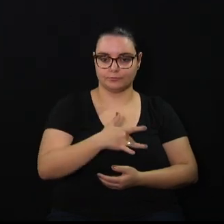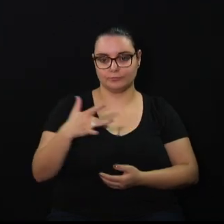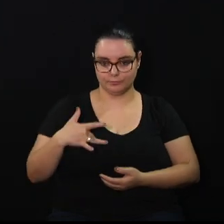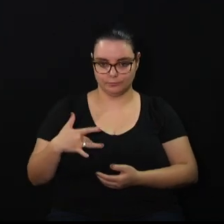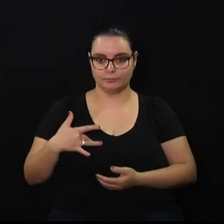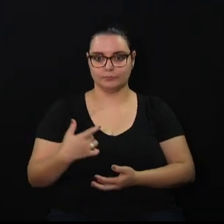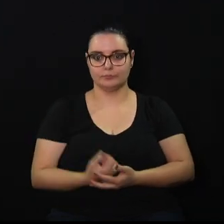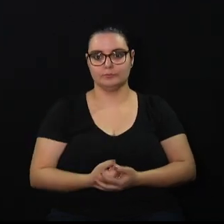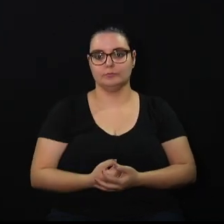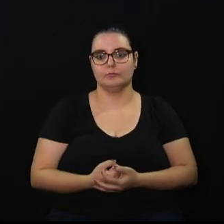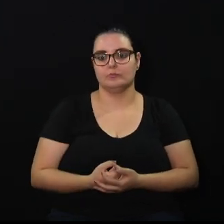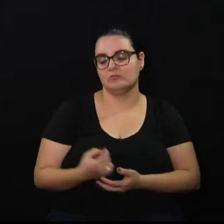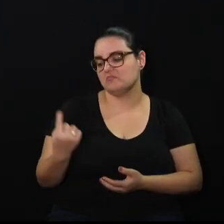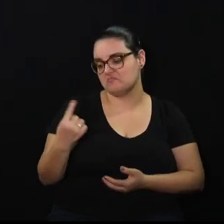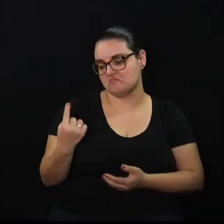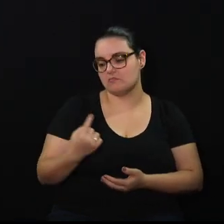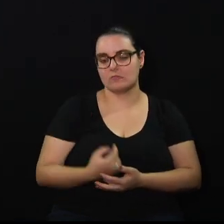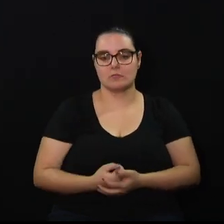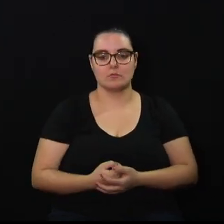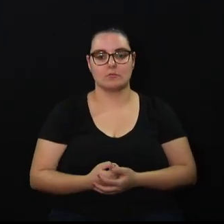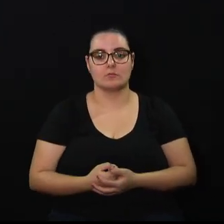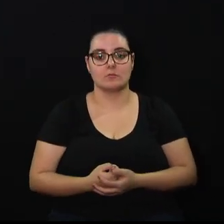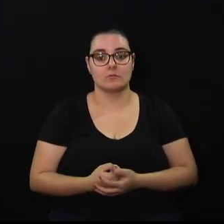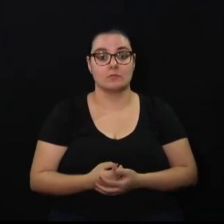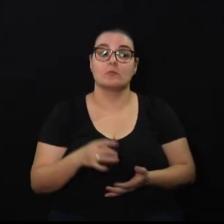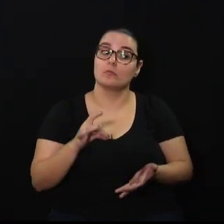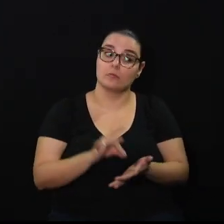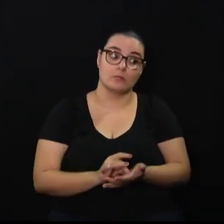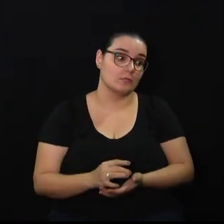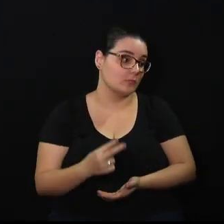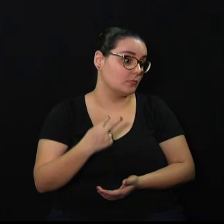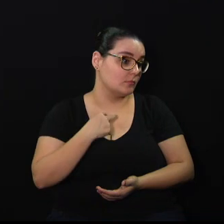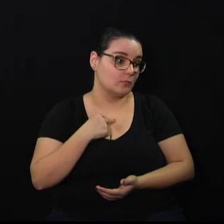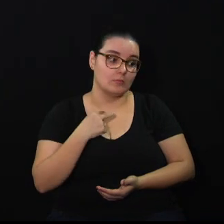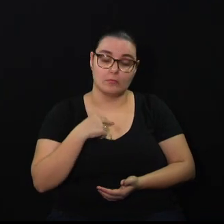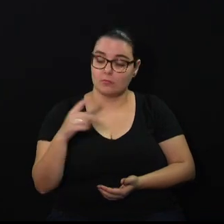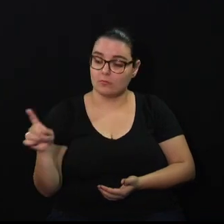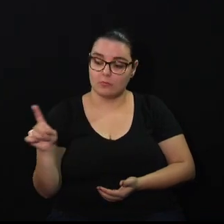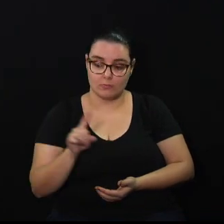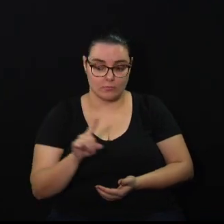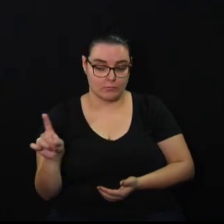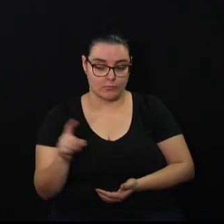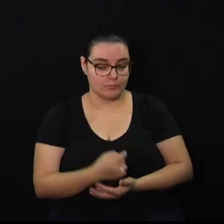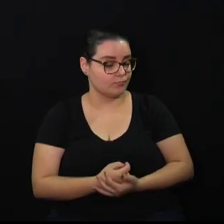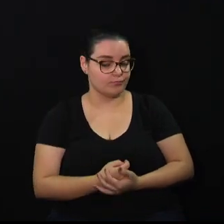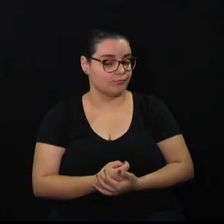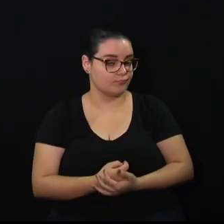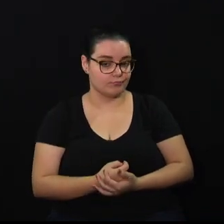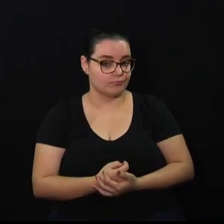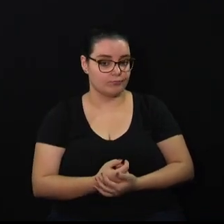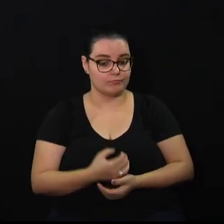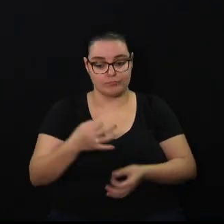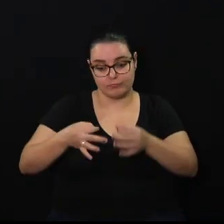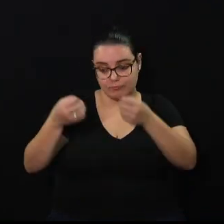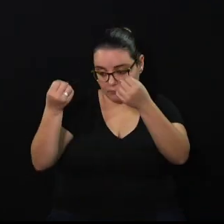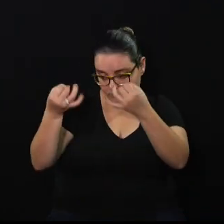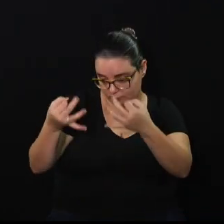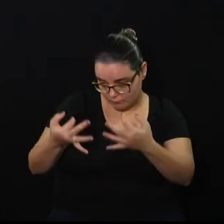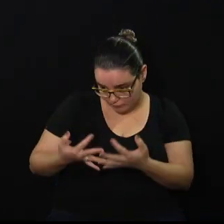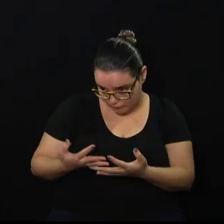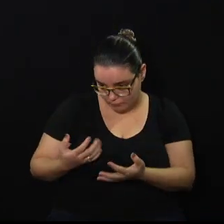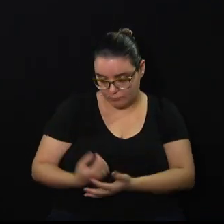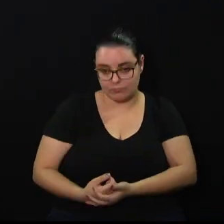eles neguem a verdade é que eles não podem negar a as maiores justificativas que eles acabam fazendo pra gente olha e se